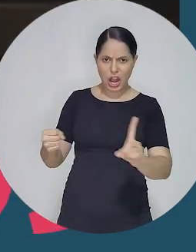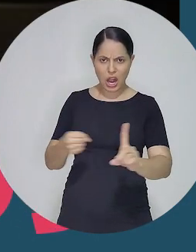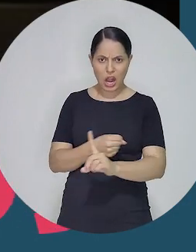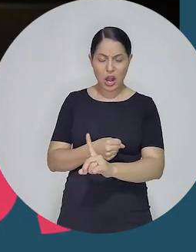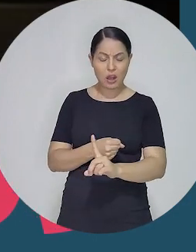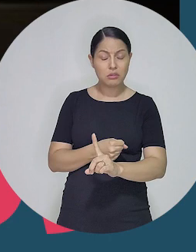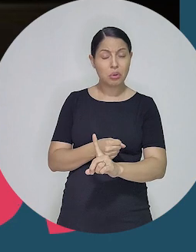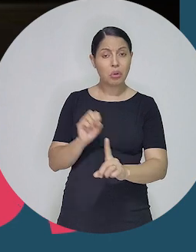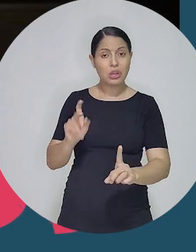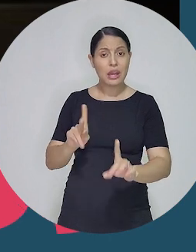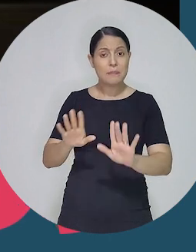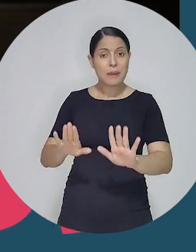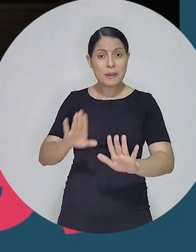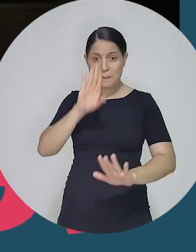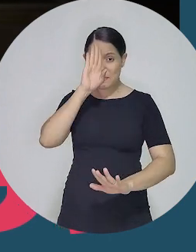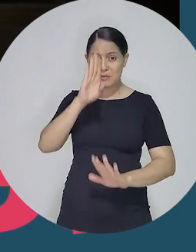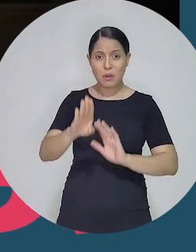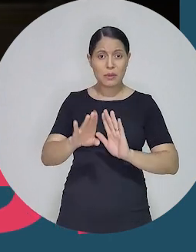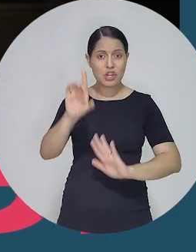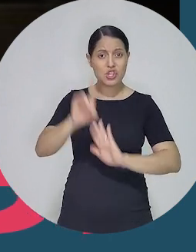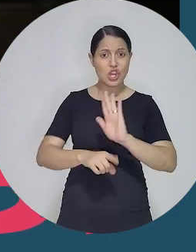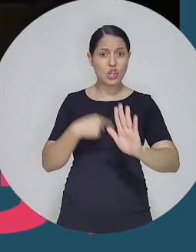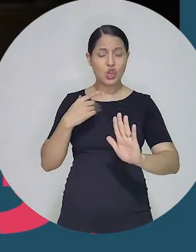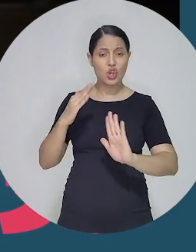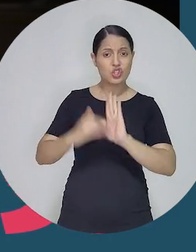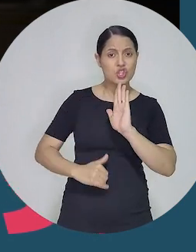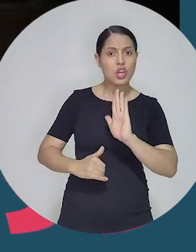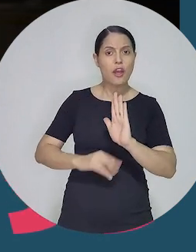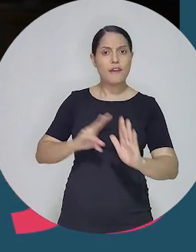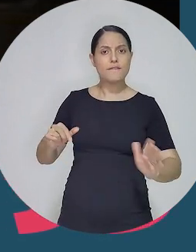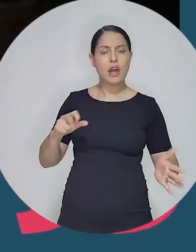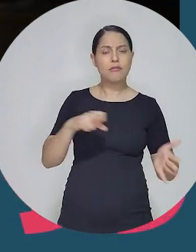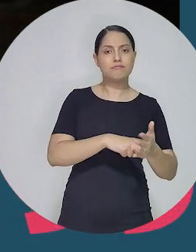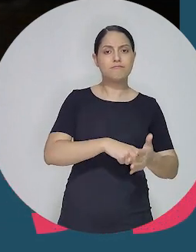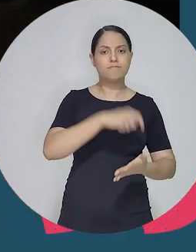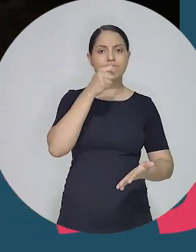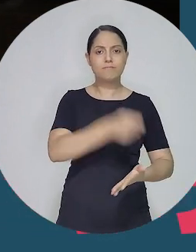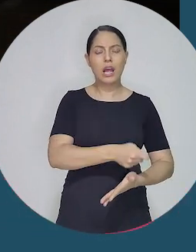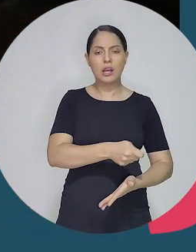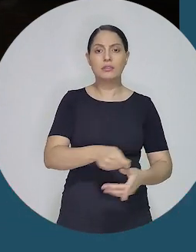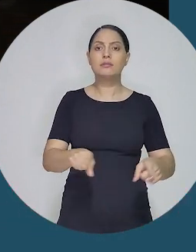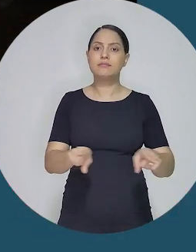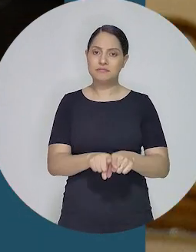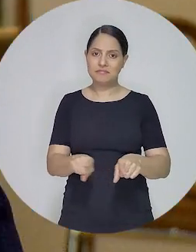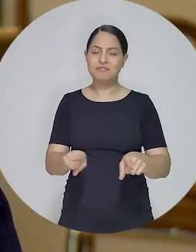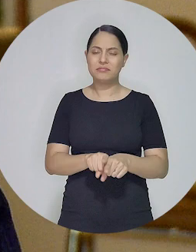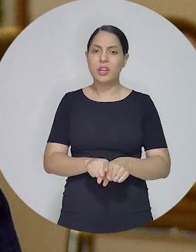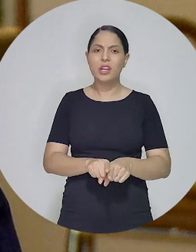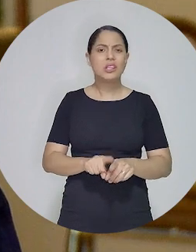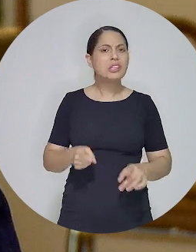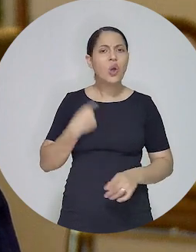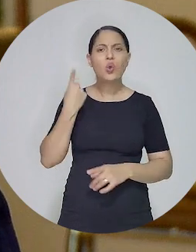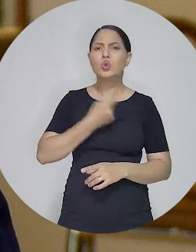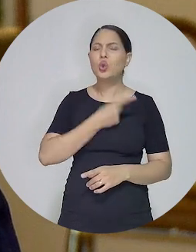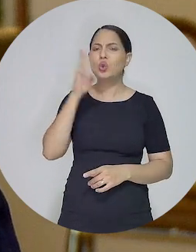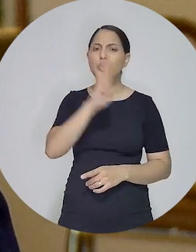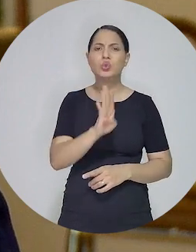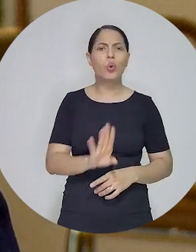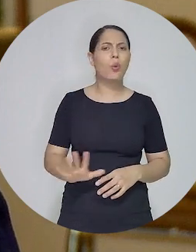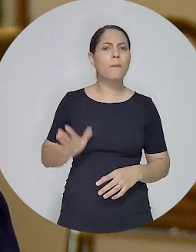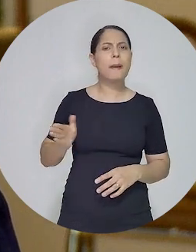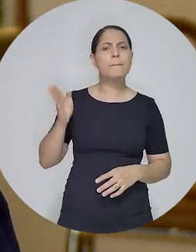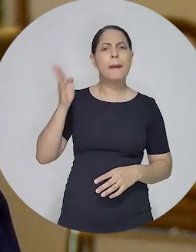nossos direitos. Então nós estamos nos colocando como nunca, formando um grande time de defensores de prerrogativas que